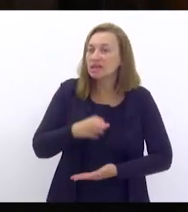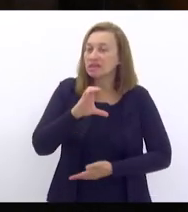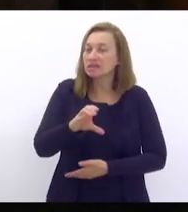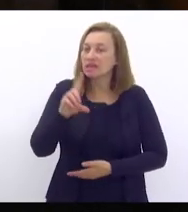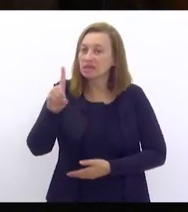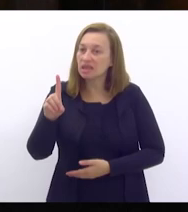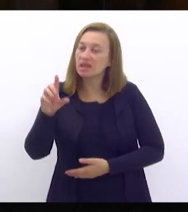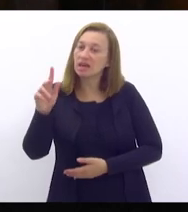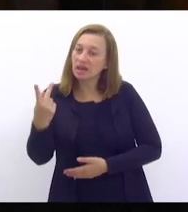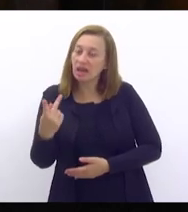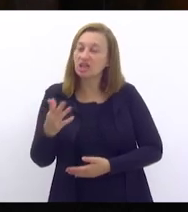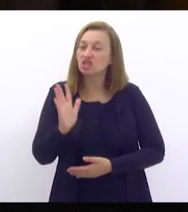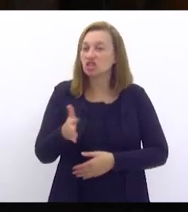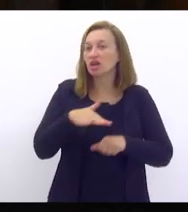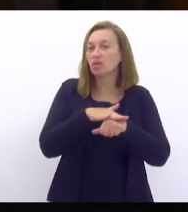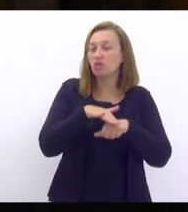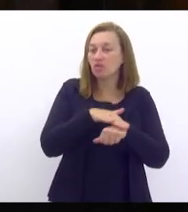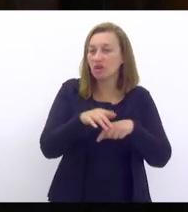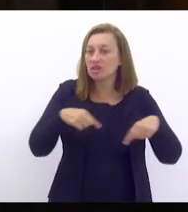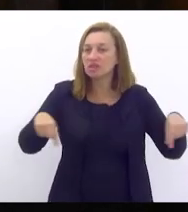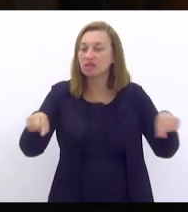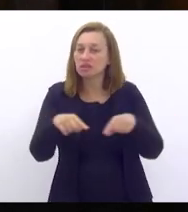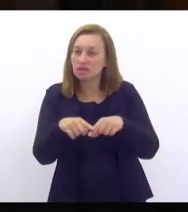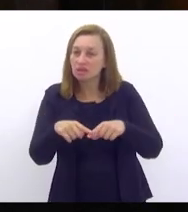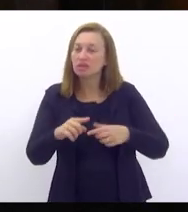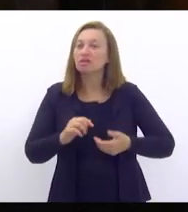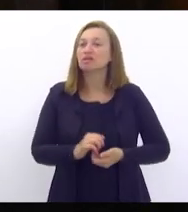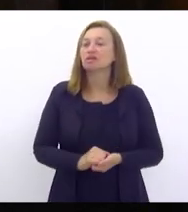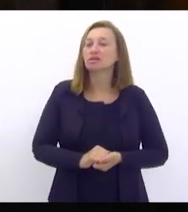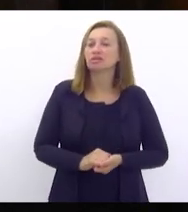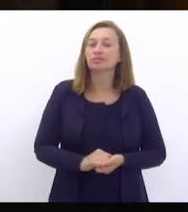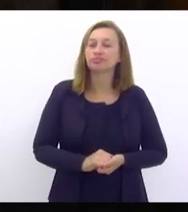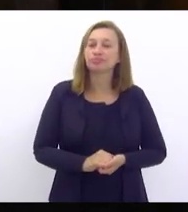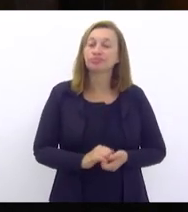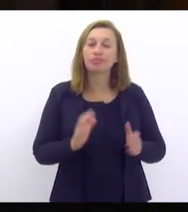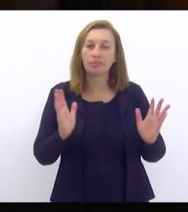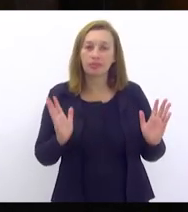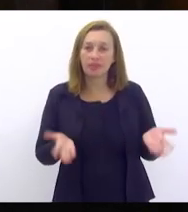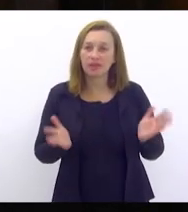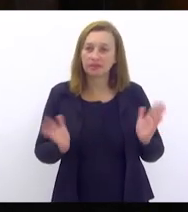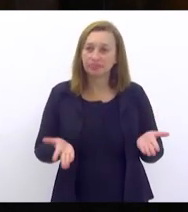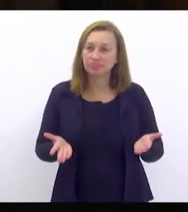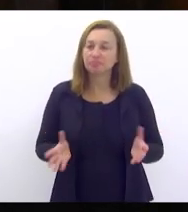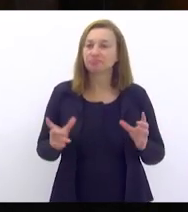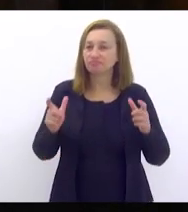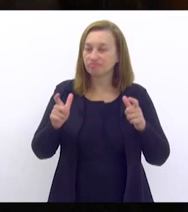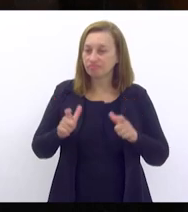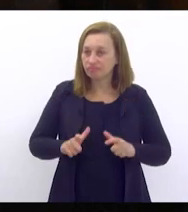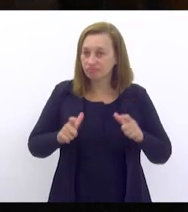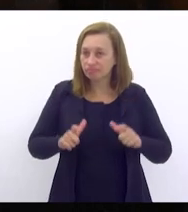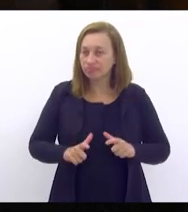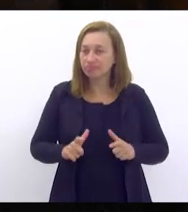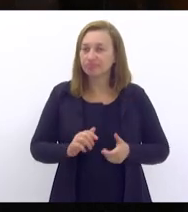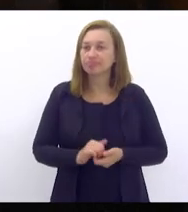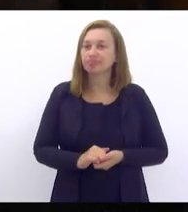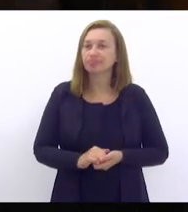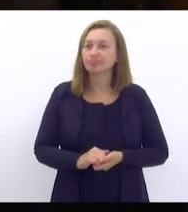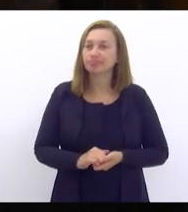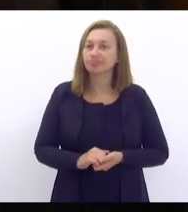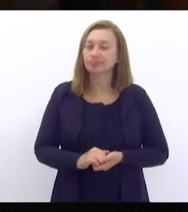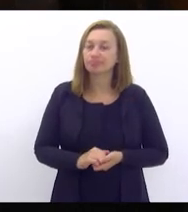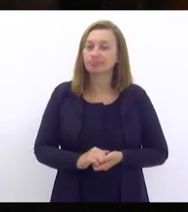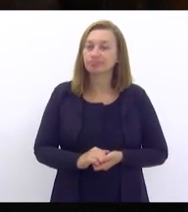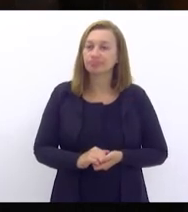de conversas, ações junto com Favela Cria, e hoje esse lugar foi novamente alvo